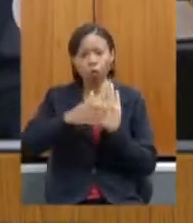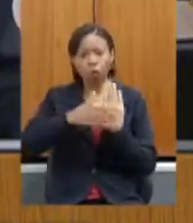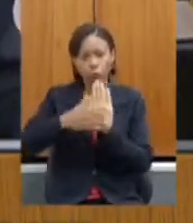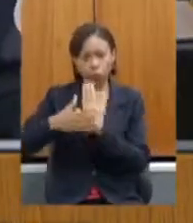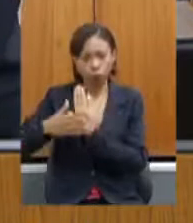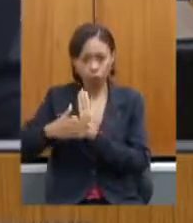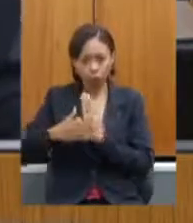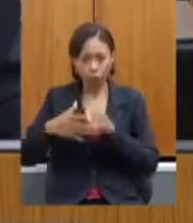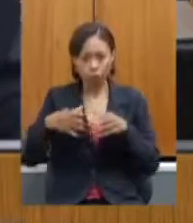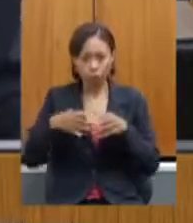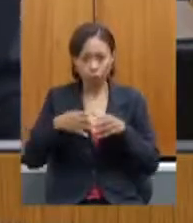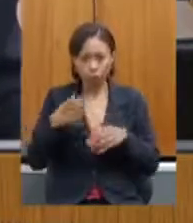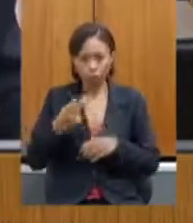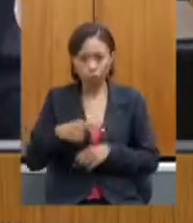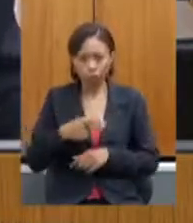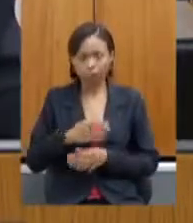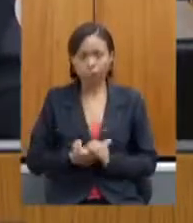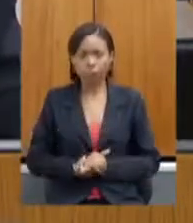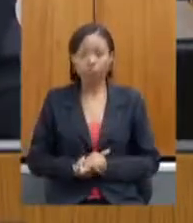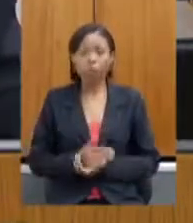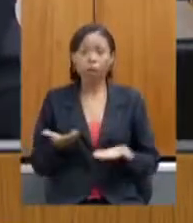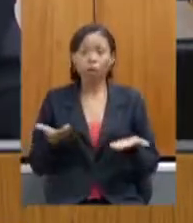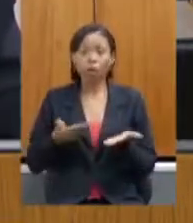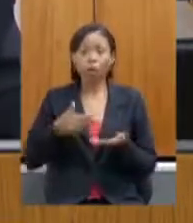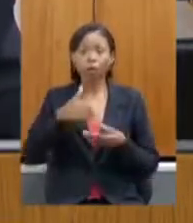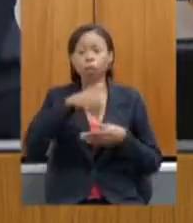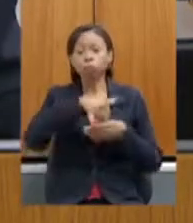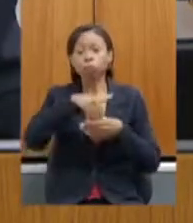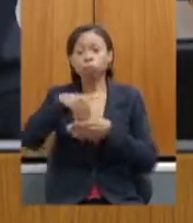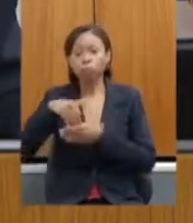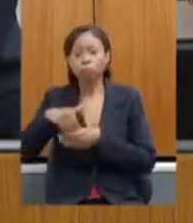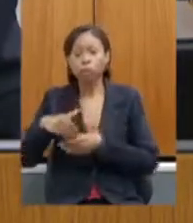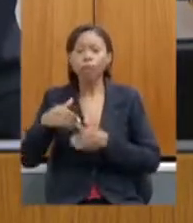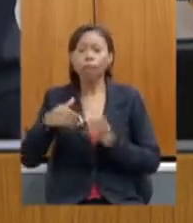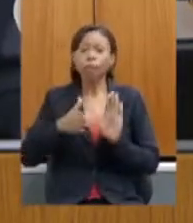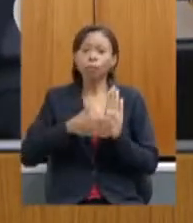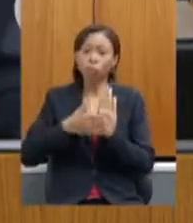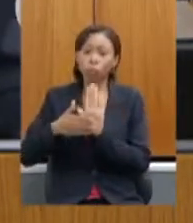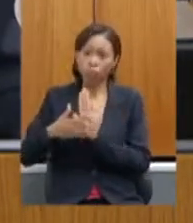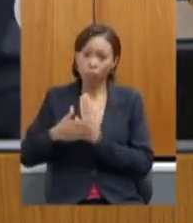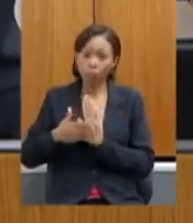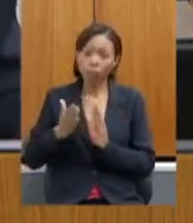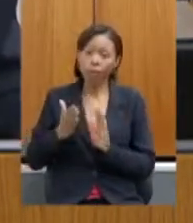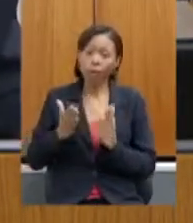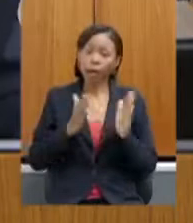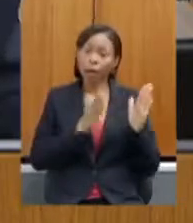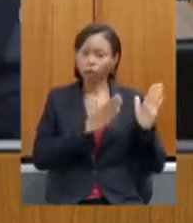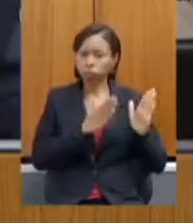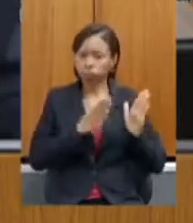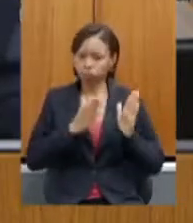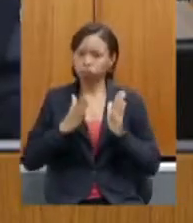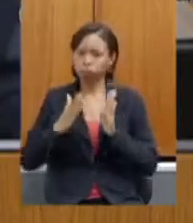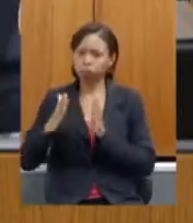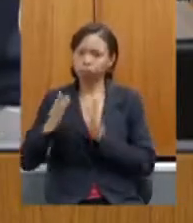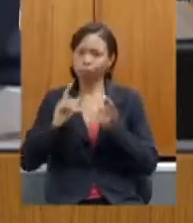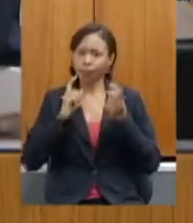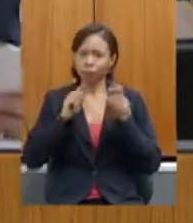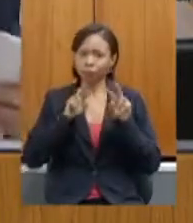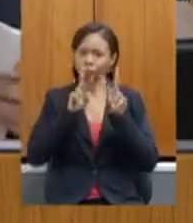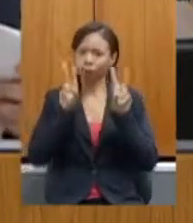neste momento vamos apreciar as proposições apresentadas no decorrer da reunião decorrentes do tema debatido